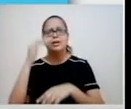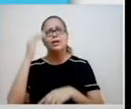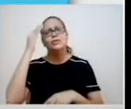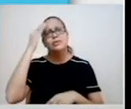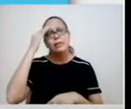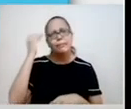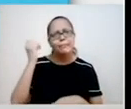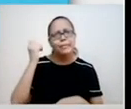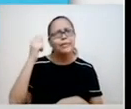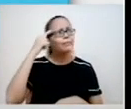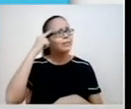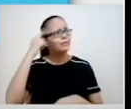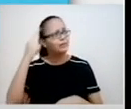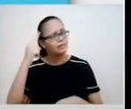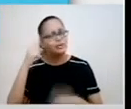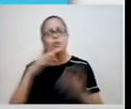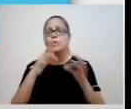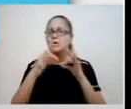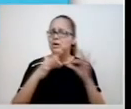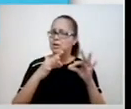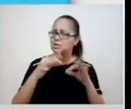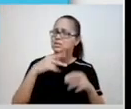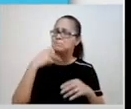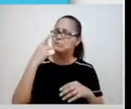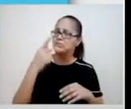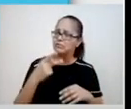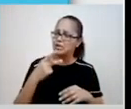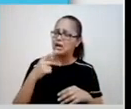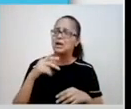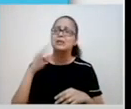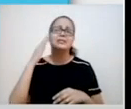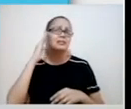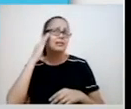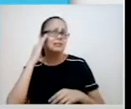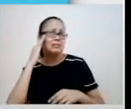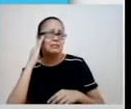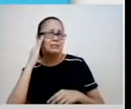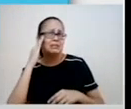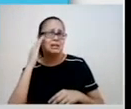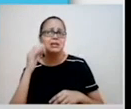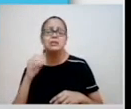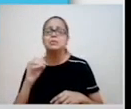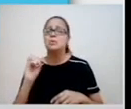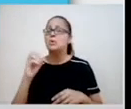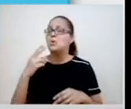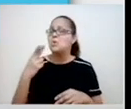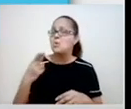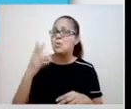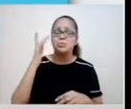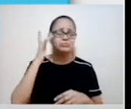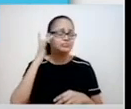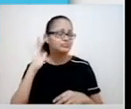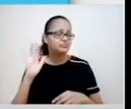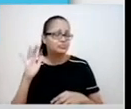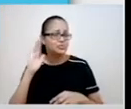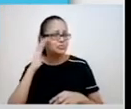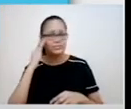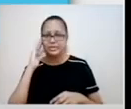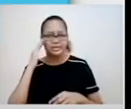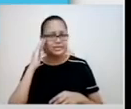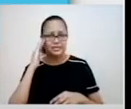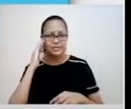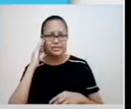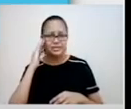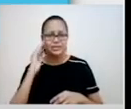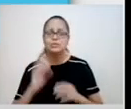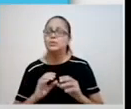pensando, eu consigo reorganizar a minha fala, eu consigo ver se ele está entendendo ou não. Por isso que ela é mais... ela tem toda